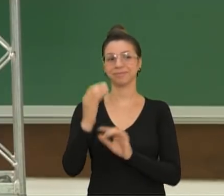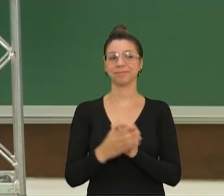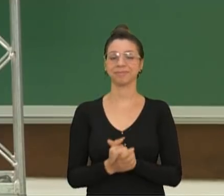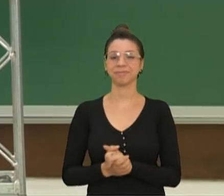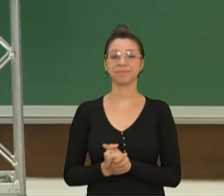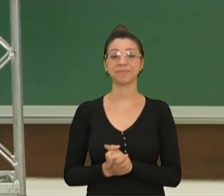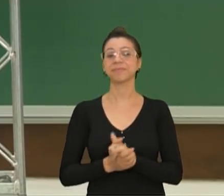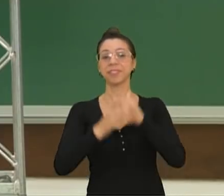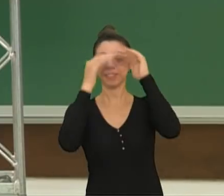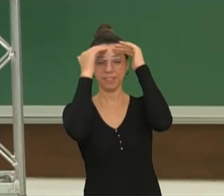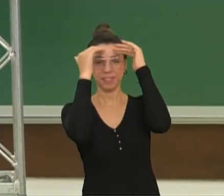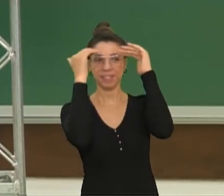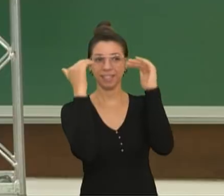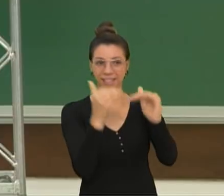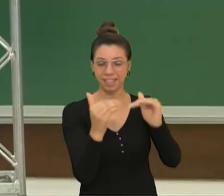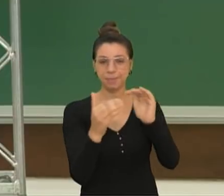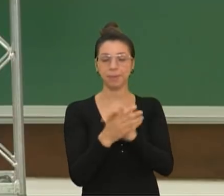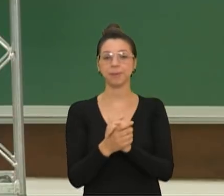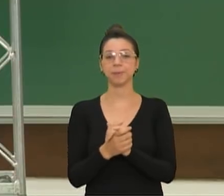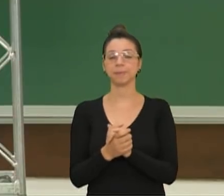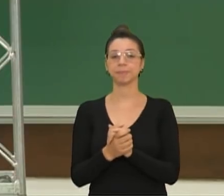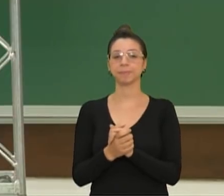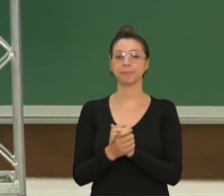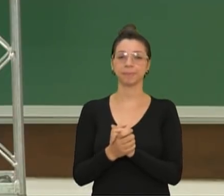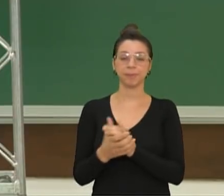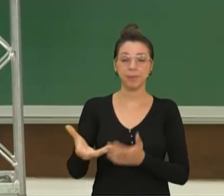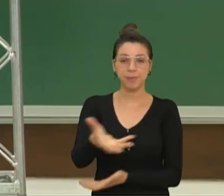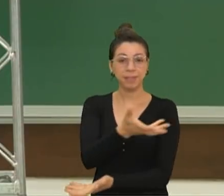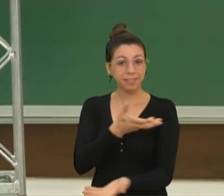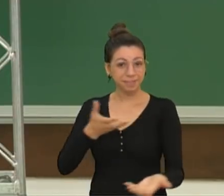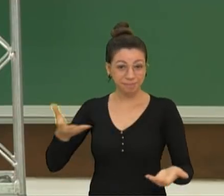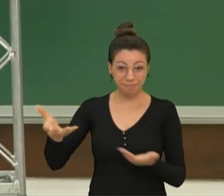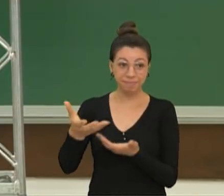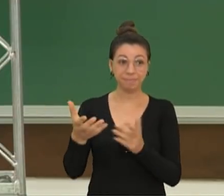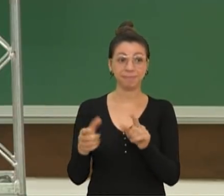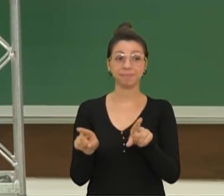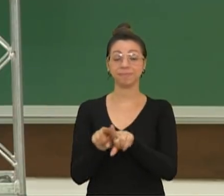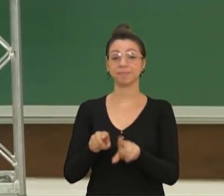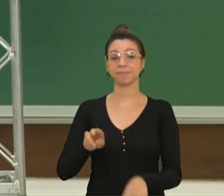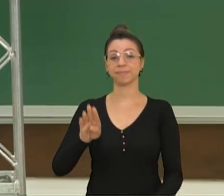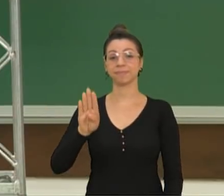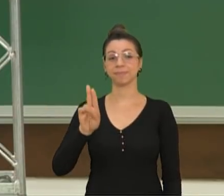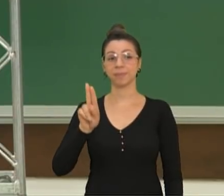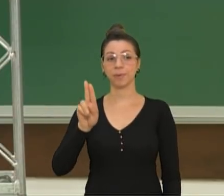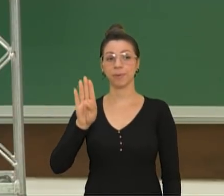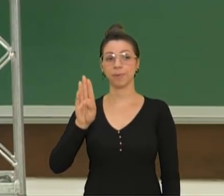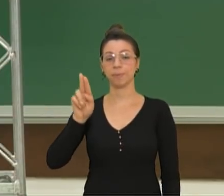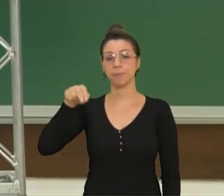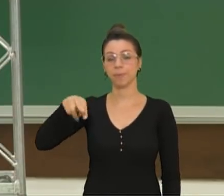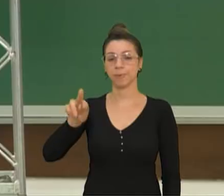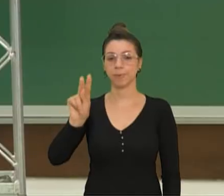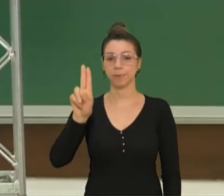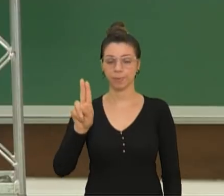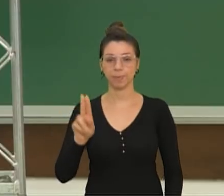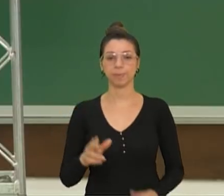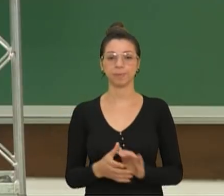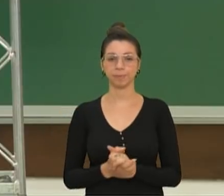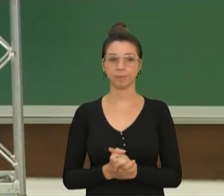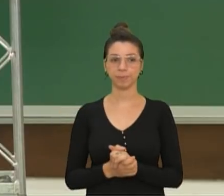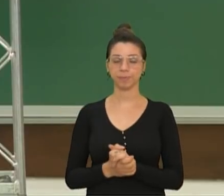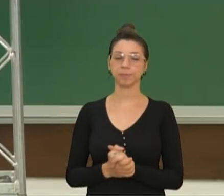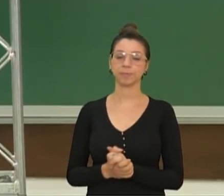africana, uma sociedade sustentada pelos pilares do respeito e da solidariedade faz parte da ética Ubuntu.